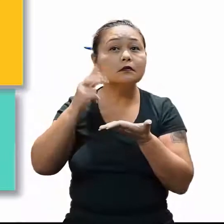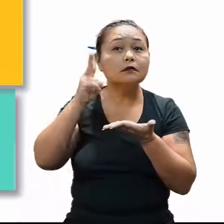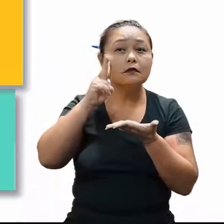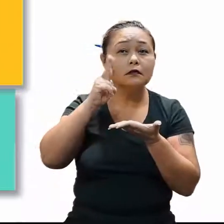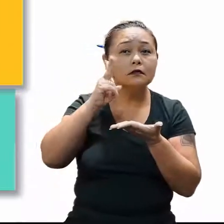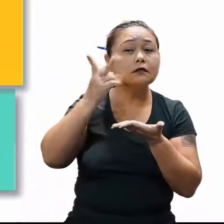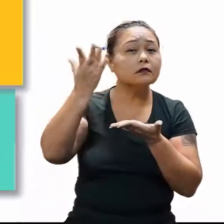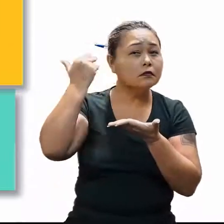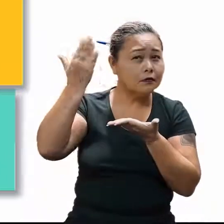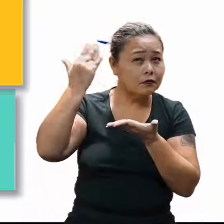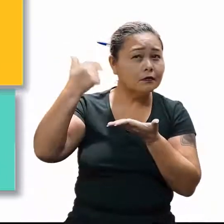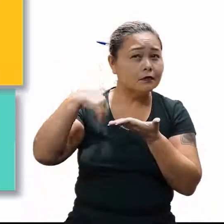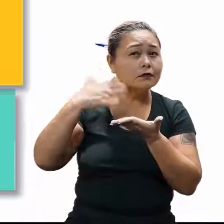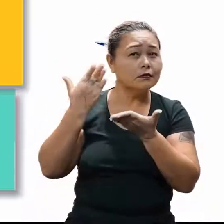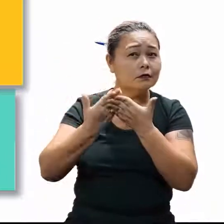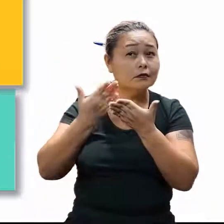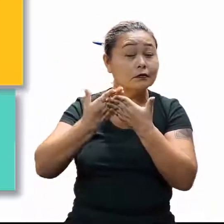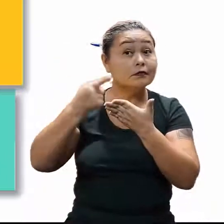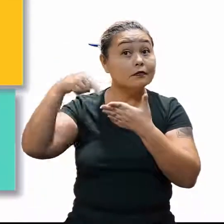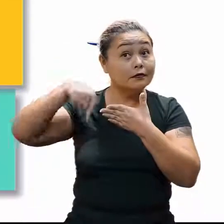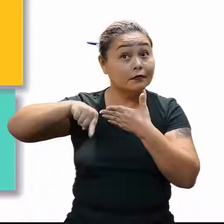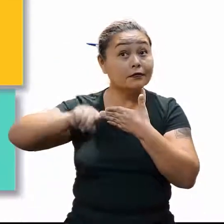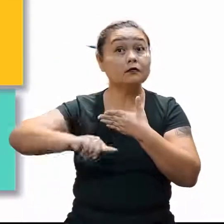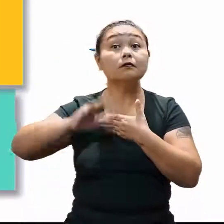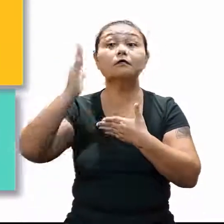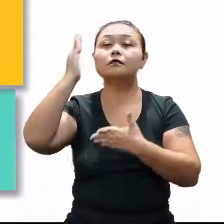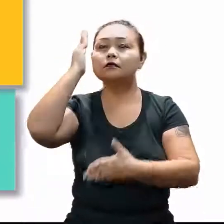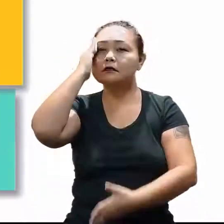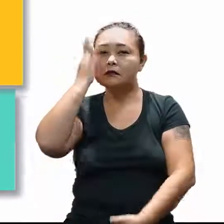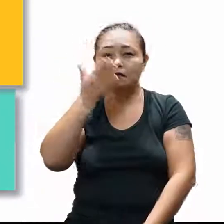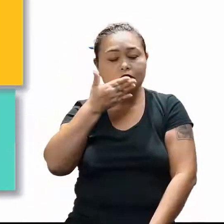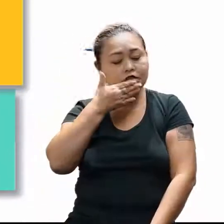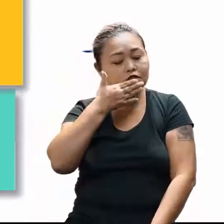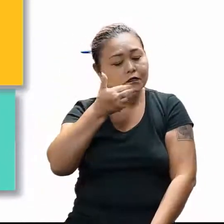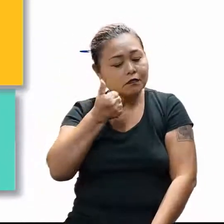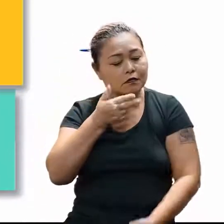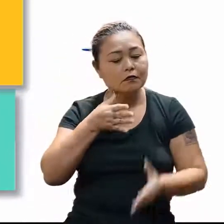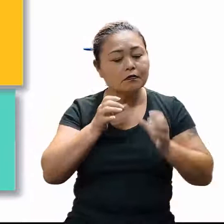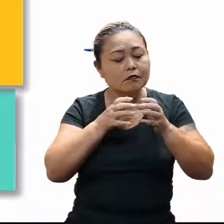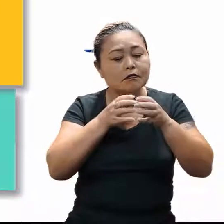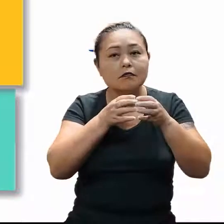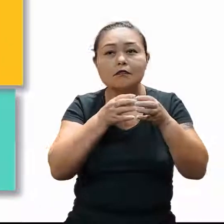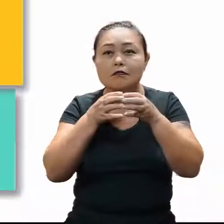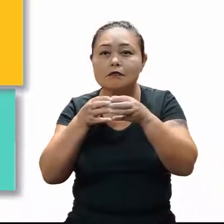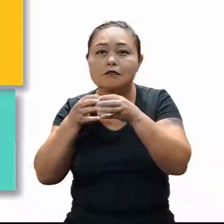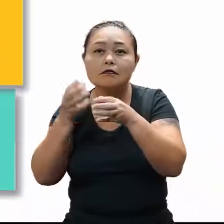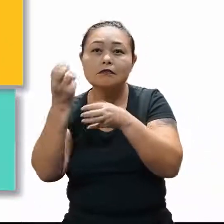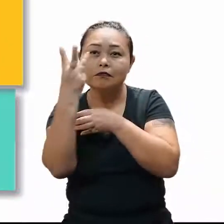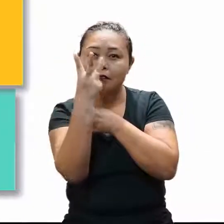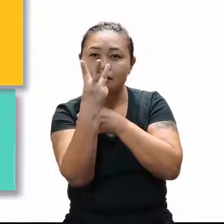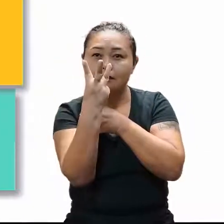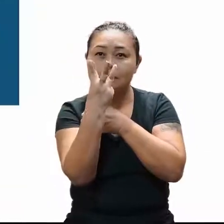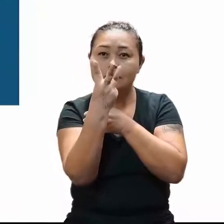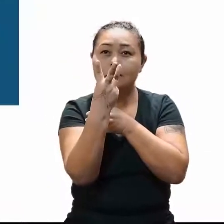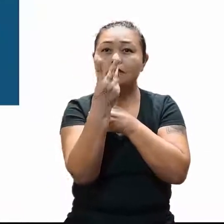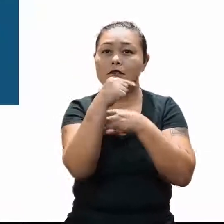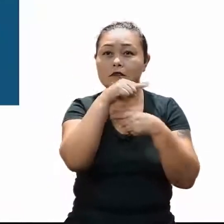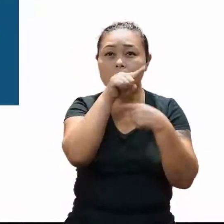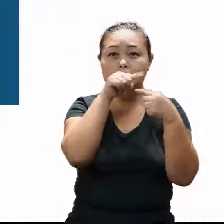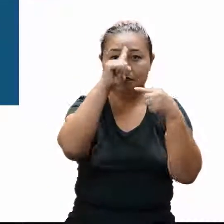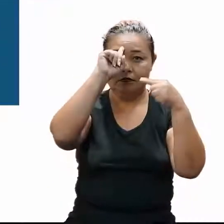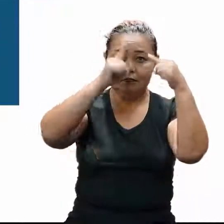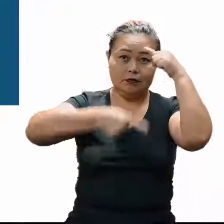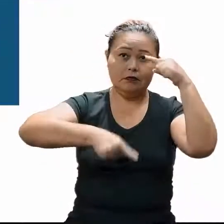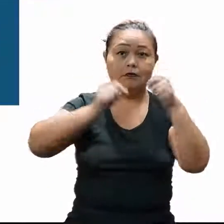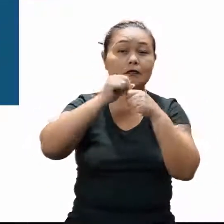uma pincelada na primeira aula. Agora nós vamos entender melhor como foi essa expedição. Essa missão de Rondon.